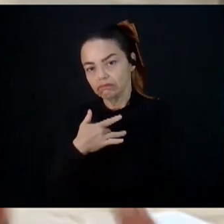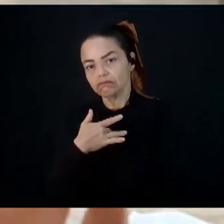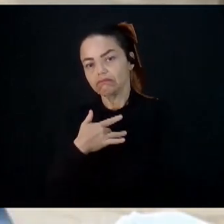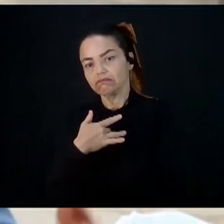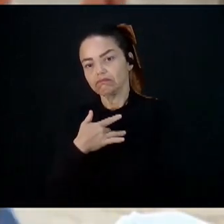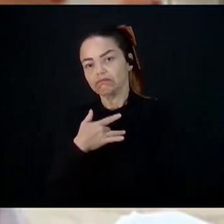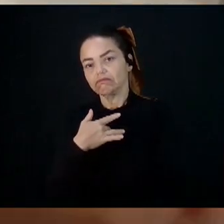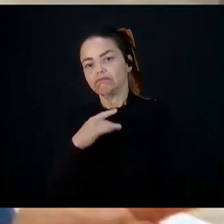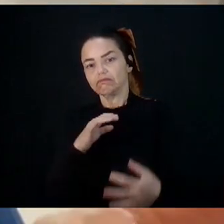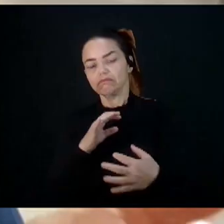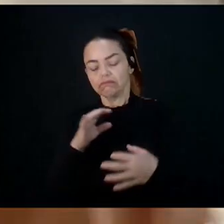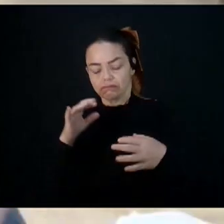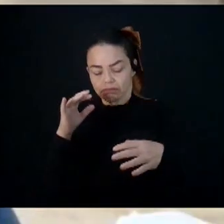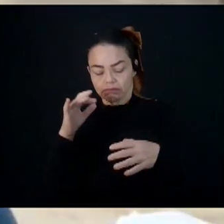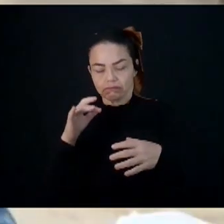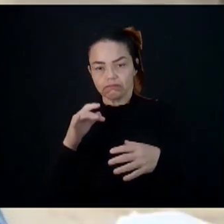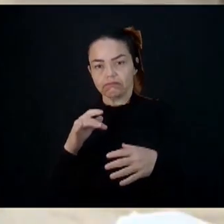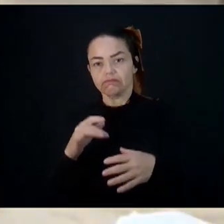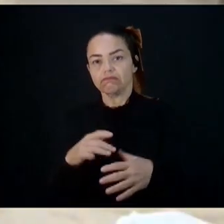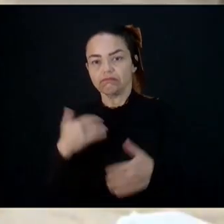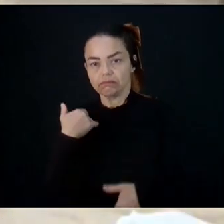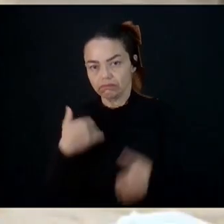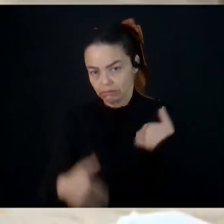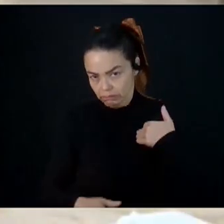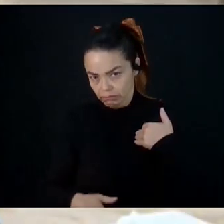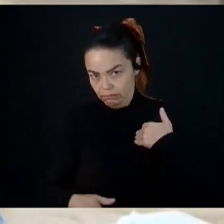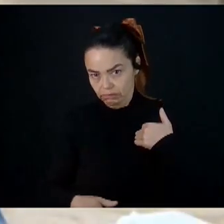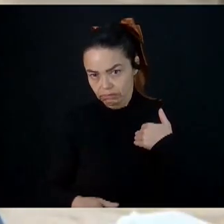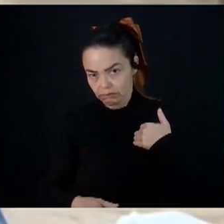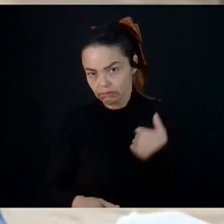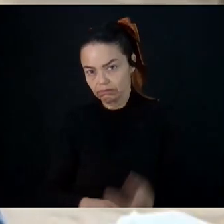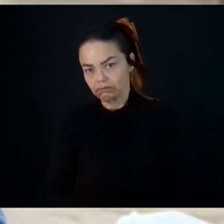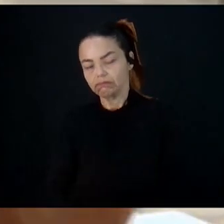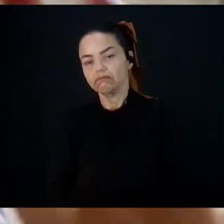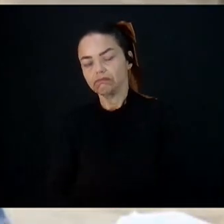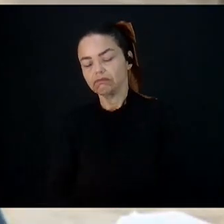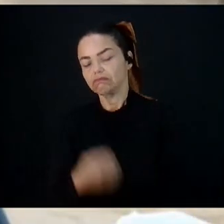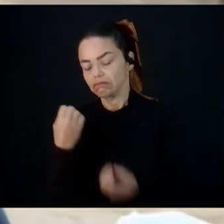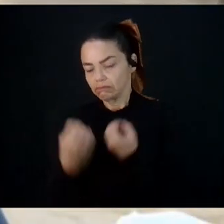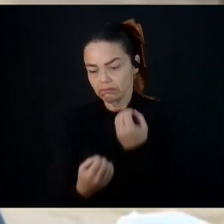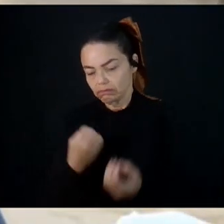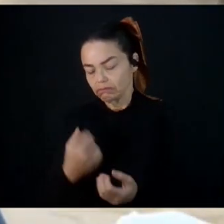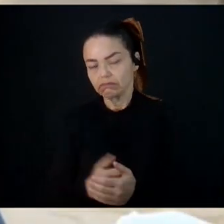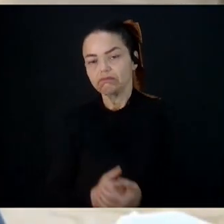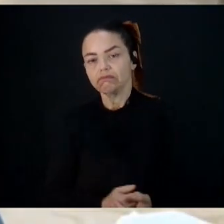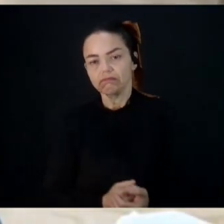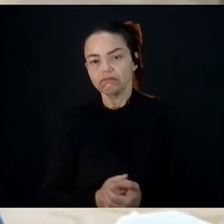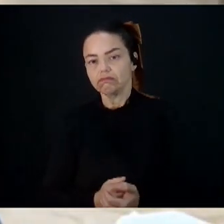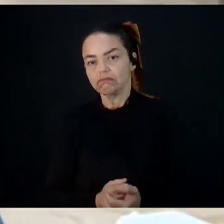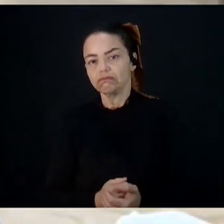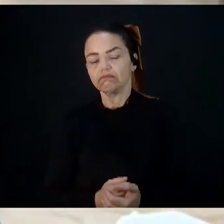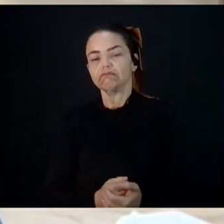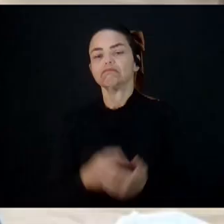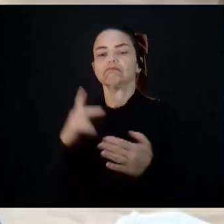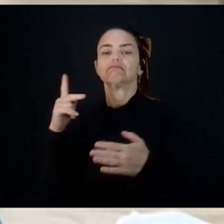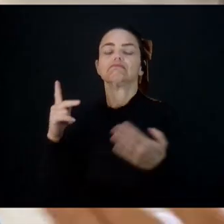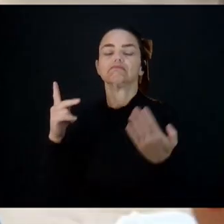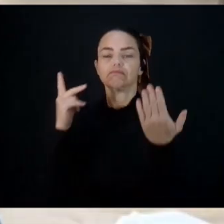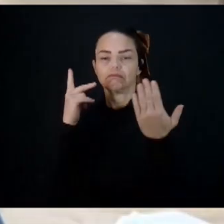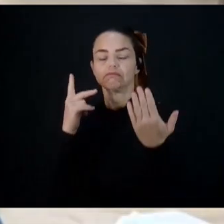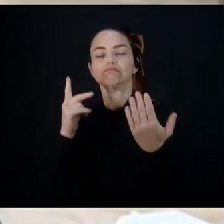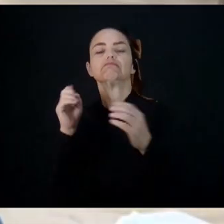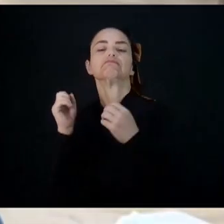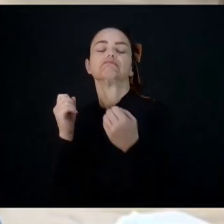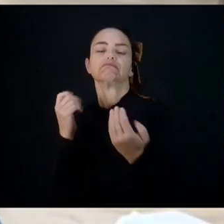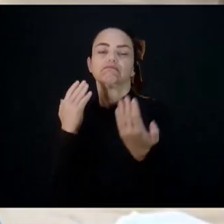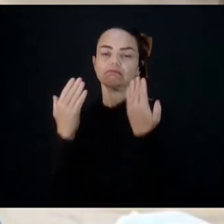integral, o físico e o mental. Como? Através da psicoeducação, que é isso que vocês estão promovendo aqui,